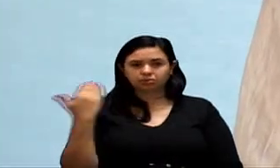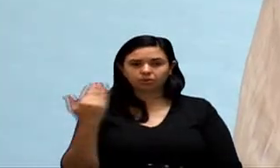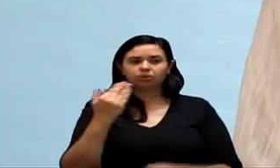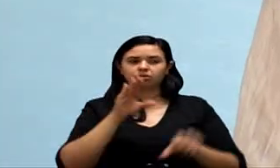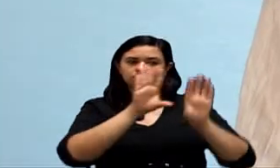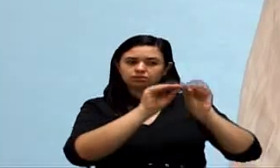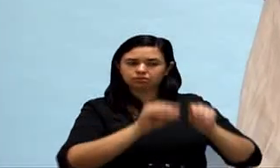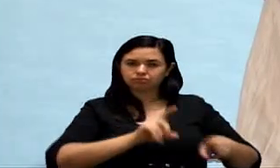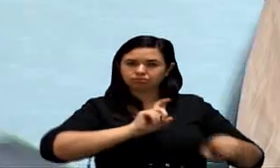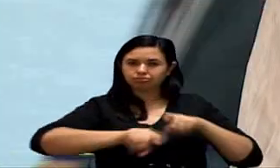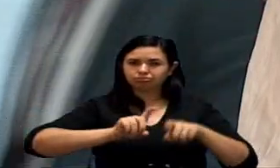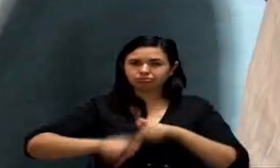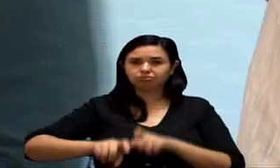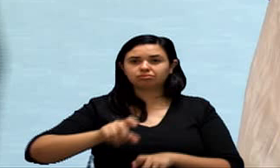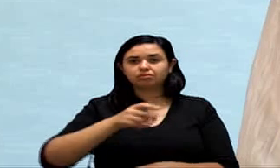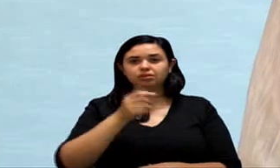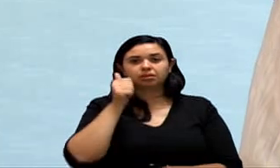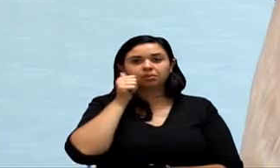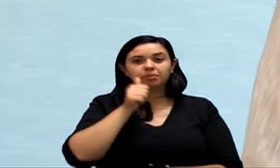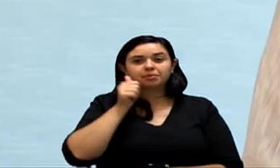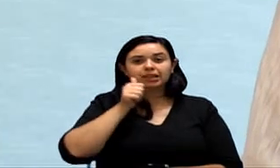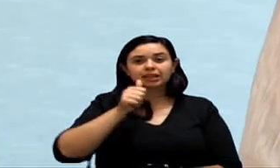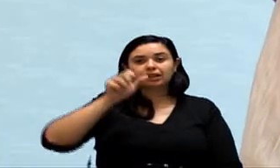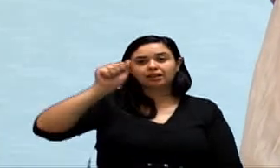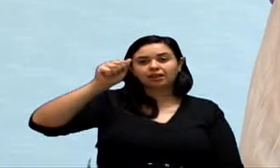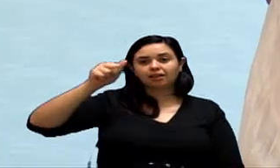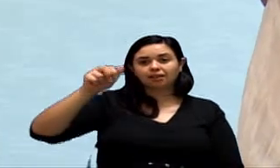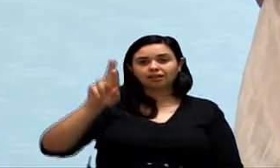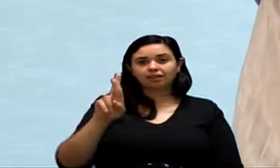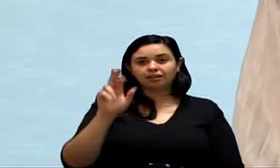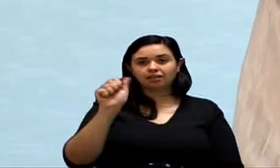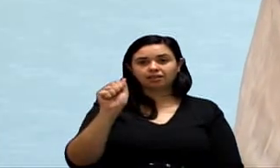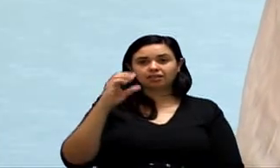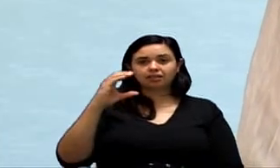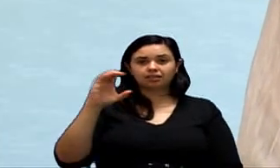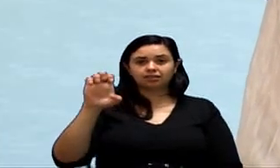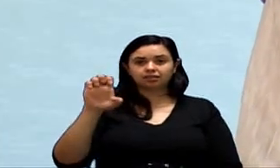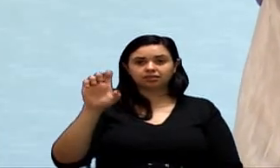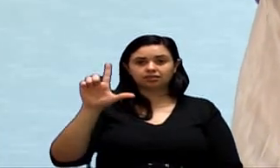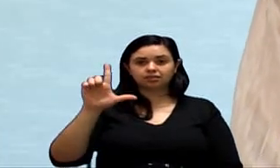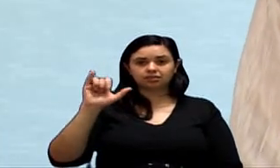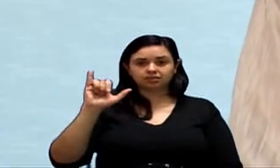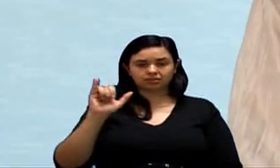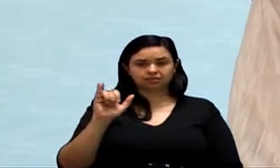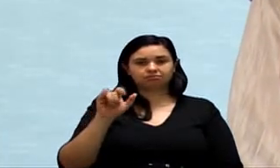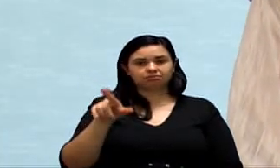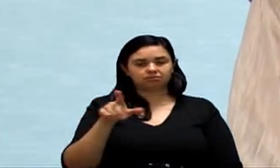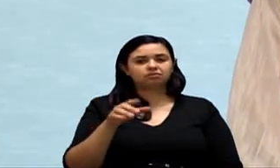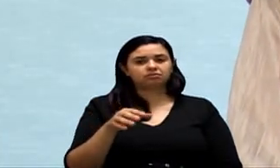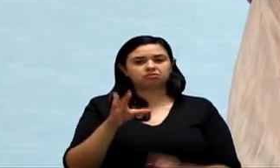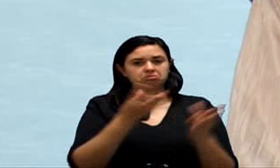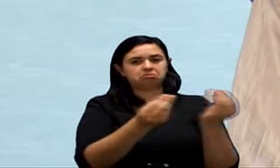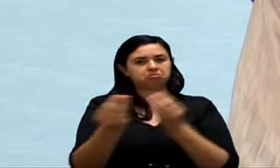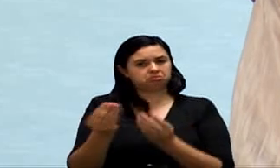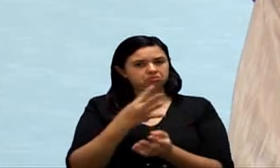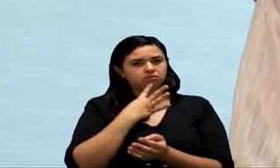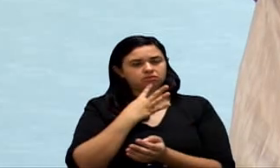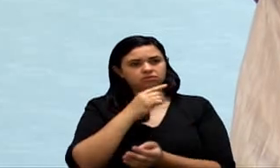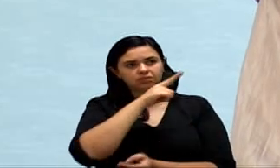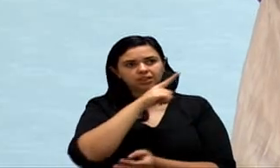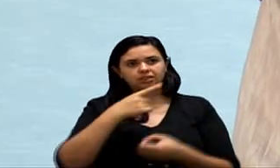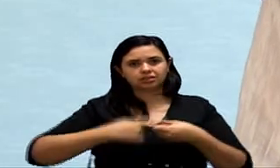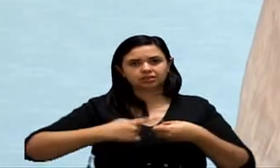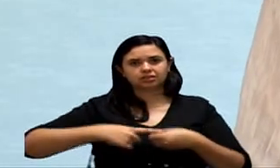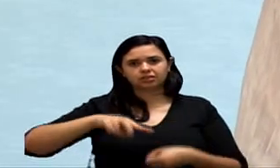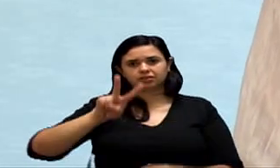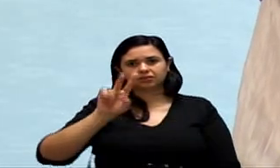menina, Araceli. O caso Araceli ficou conhecido até internacionalmente. Na cidade de Vitória, no Espírito